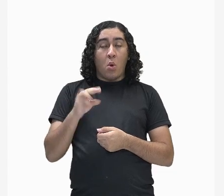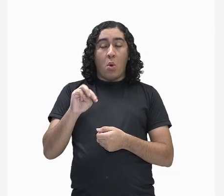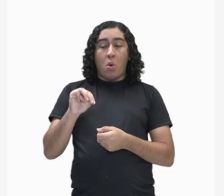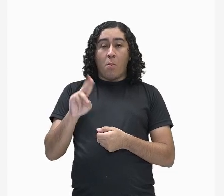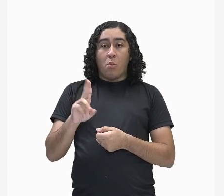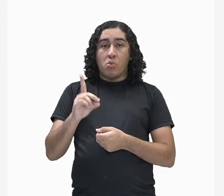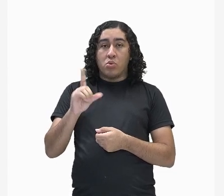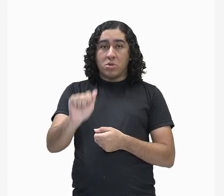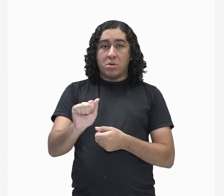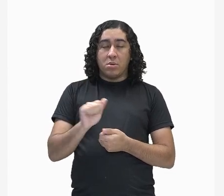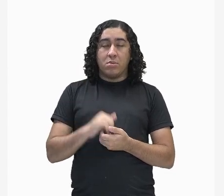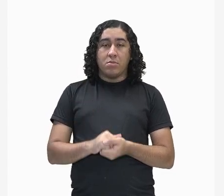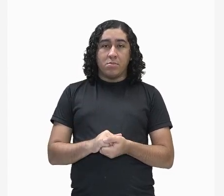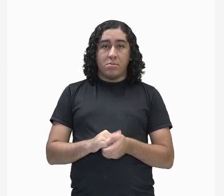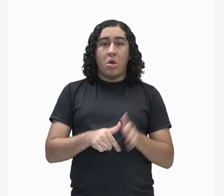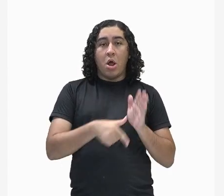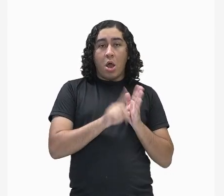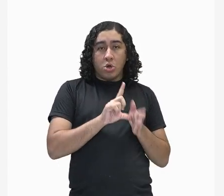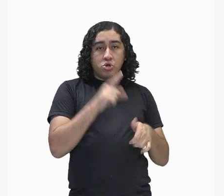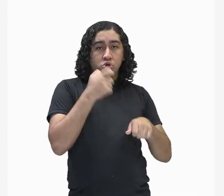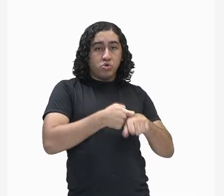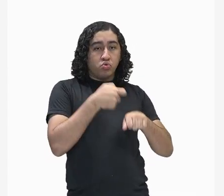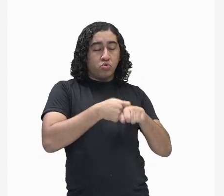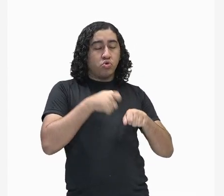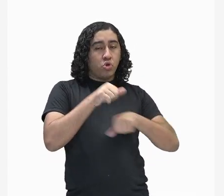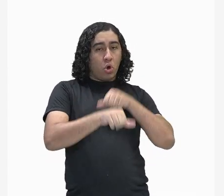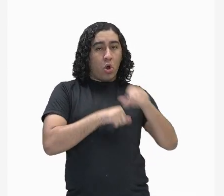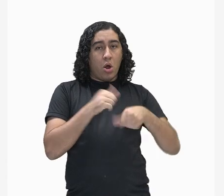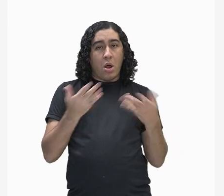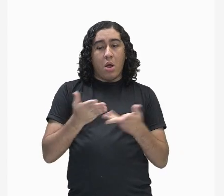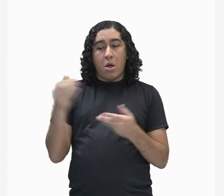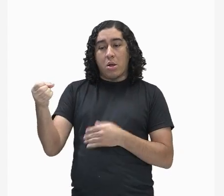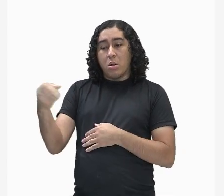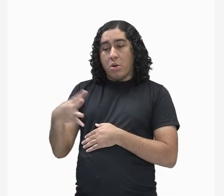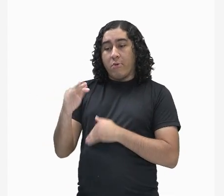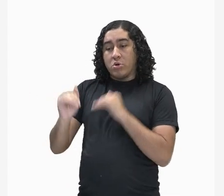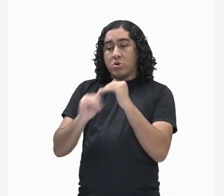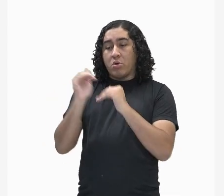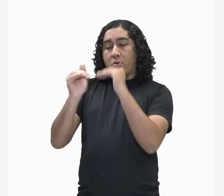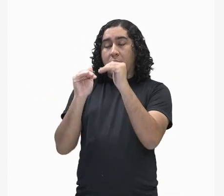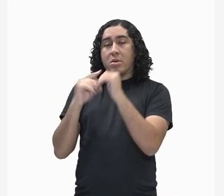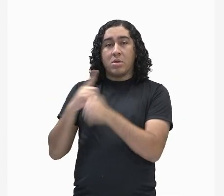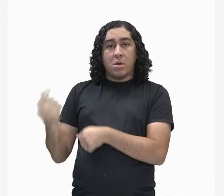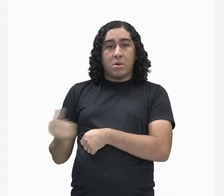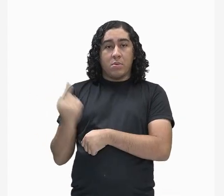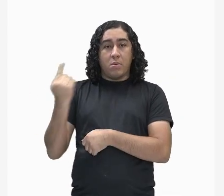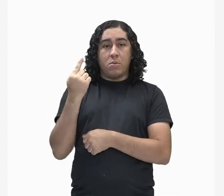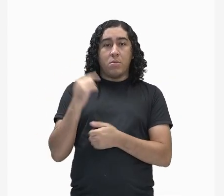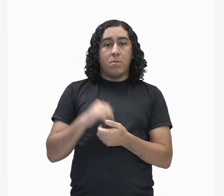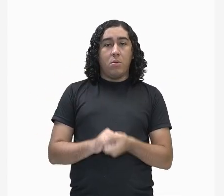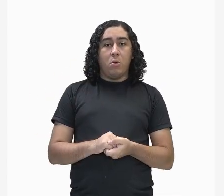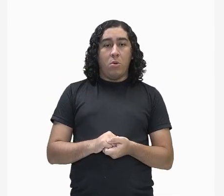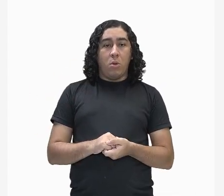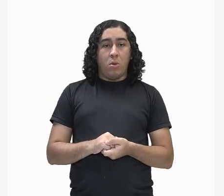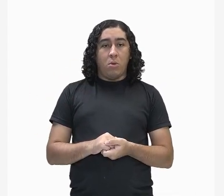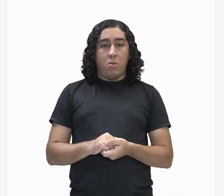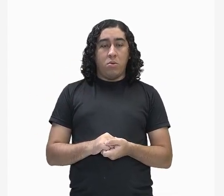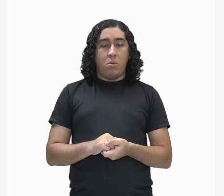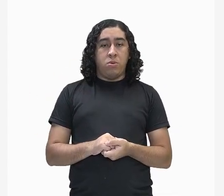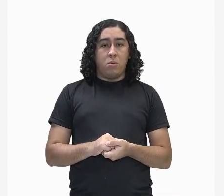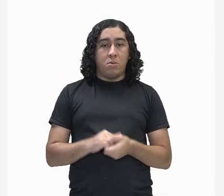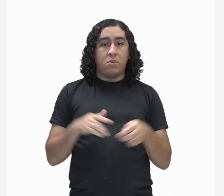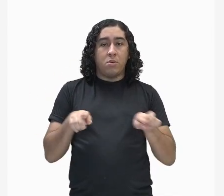daquele exoesqueleto quitinoso antigo, e aí ele vai se desenvolvendo e vai crescendo, né? A gente observa aí nessa